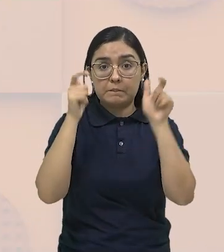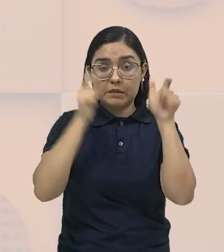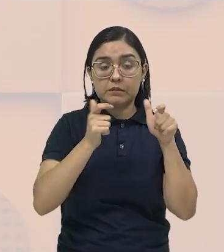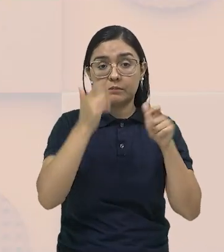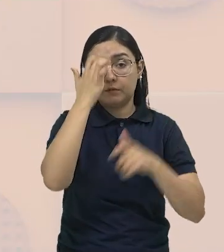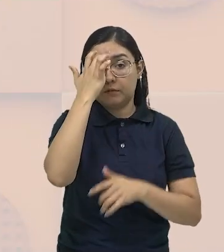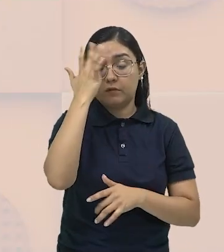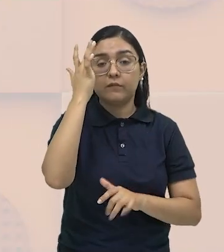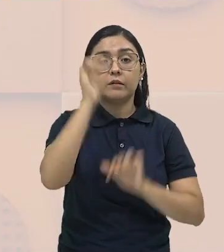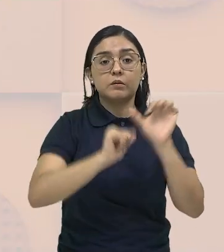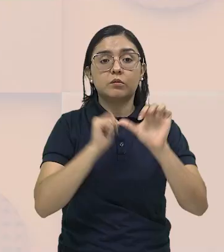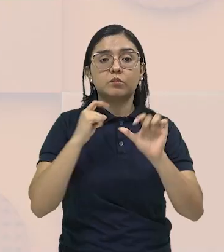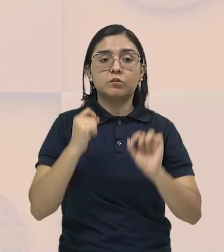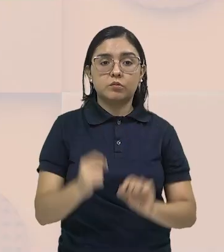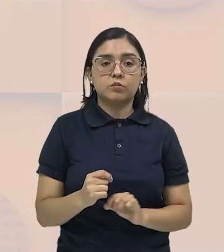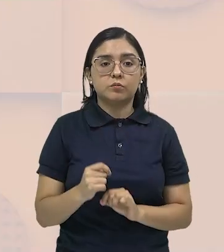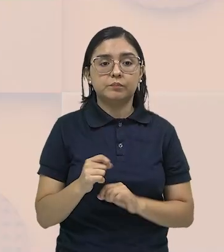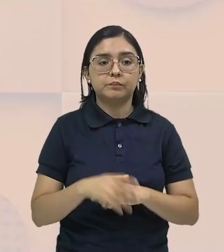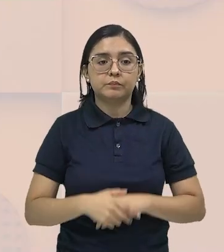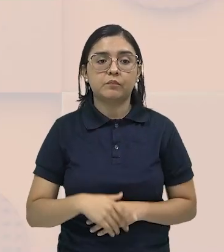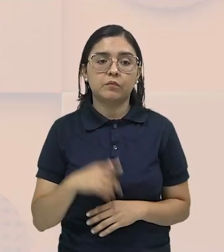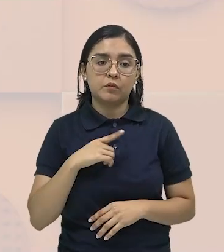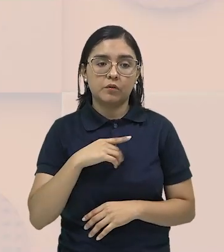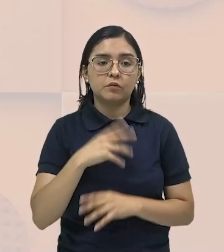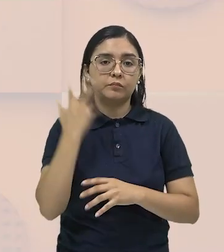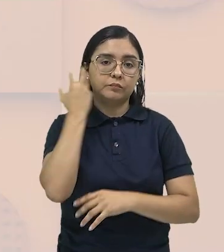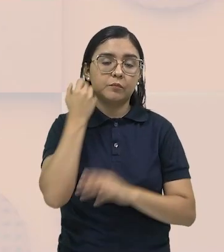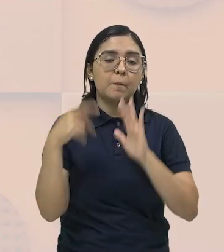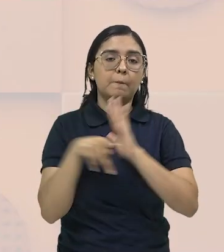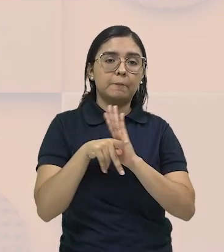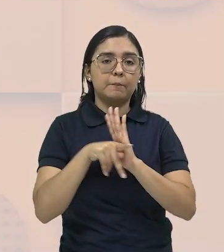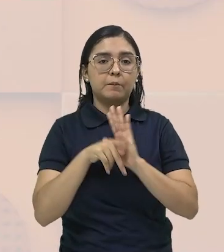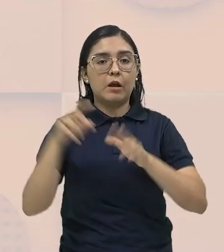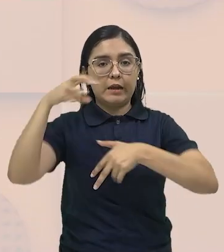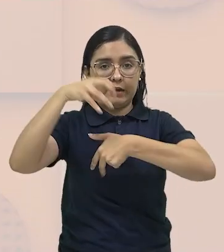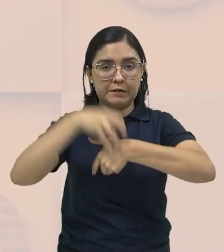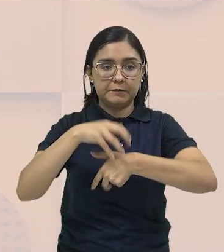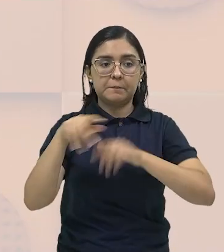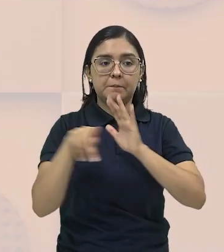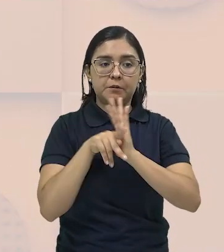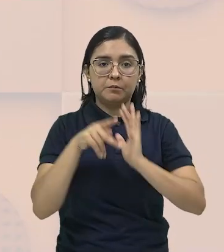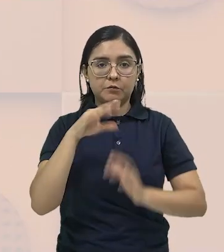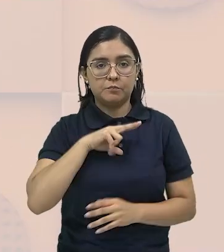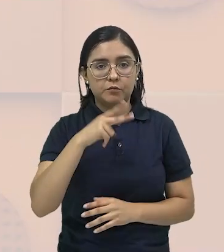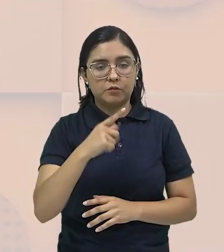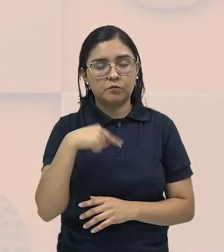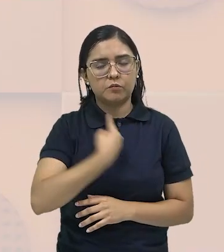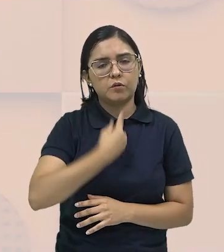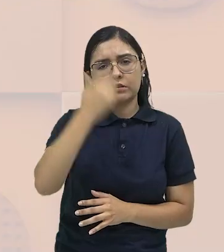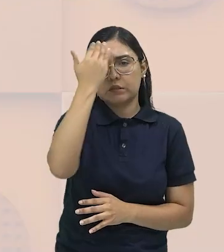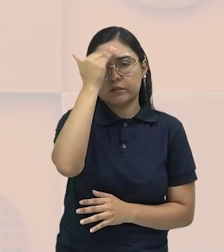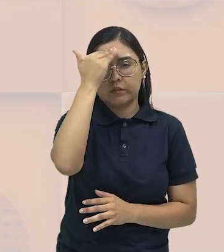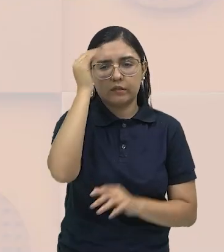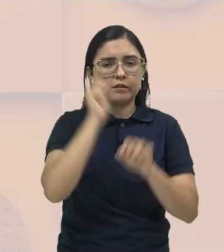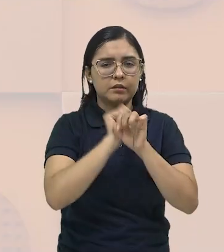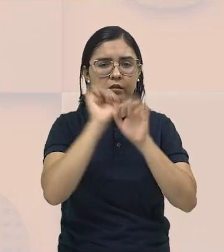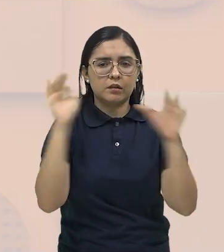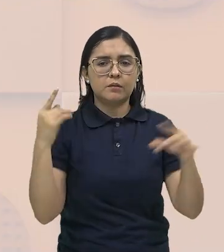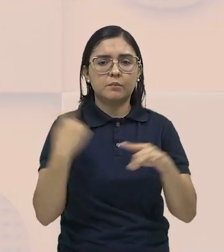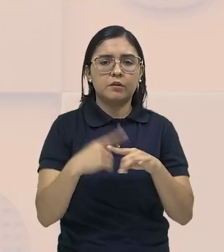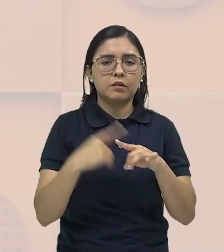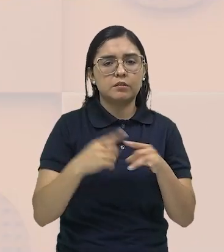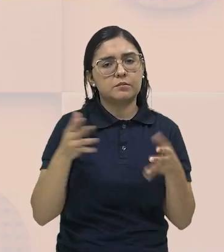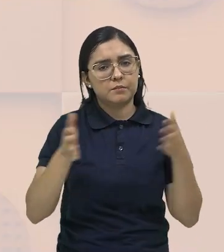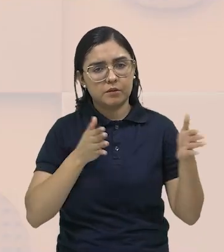se tornar Dom João VI, que é o rei de Portugal. Tá? Só para a gente conseguir compreender aí porque nesse primeiro